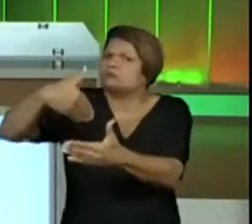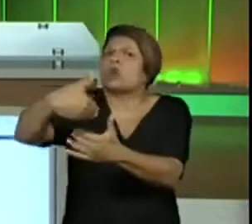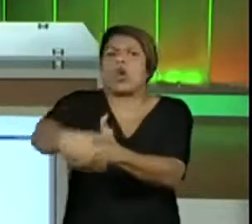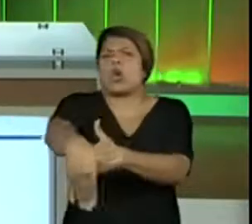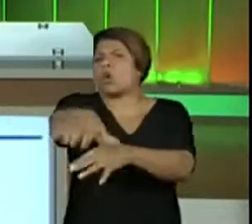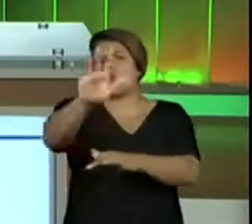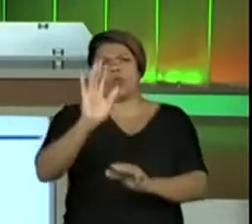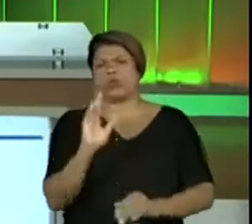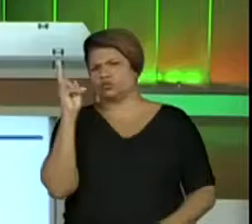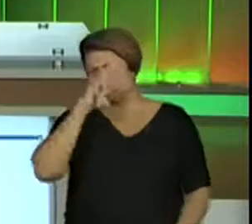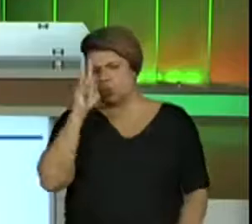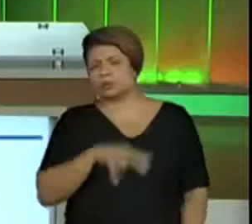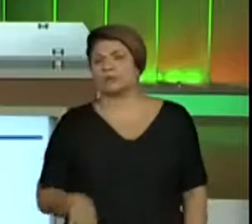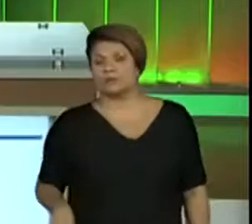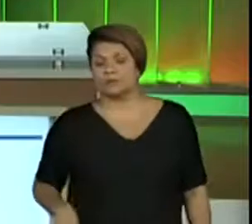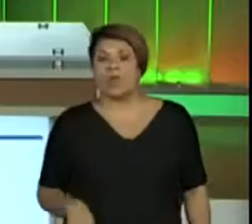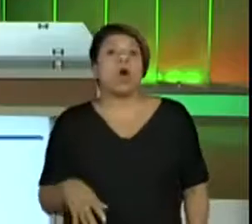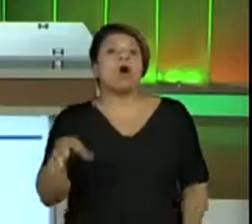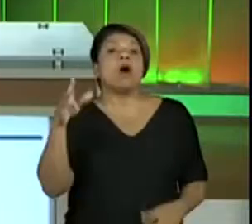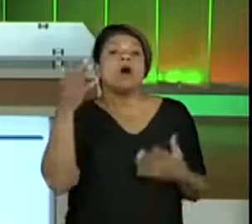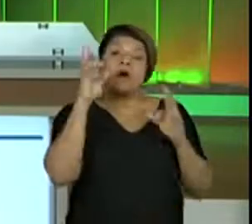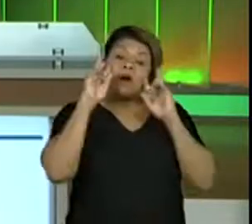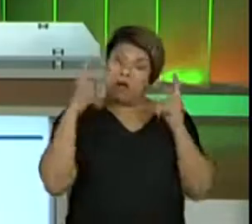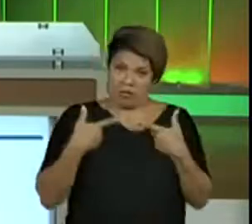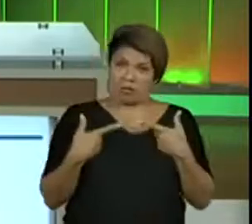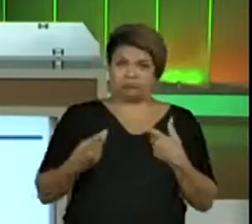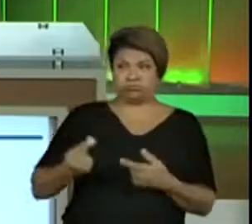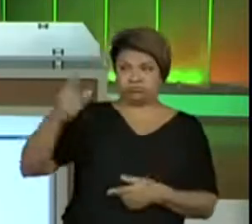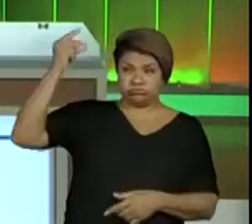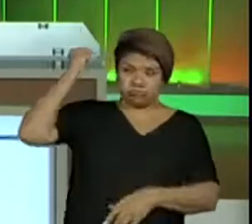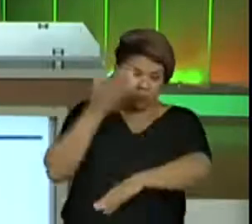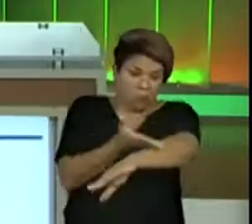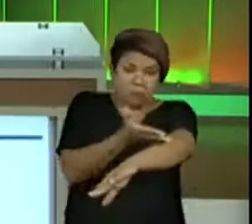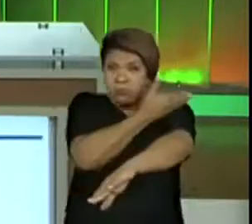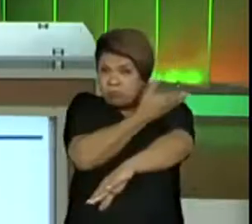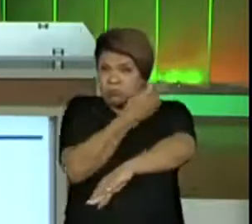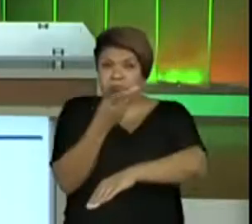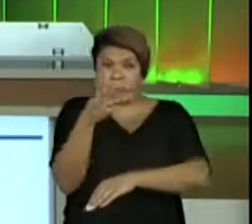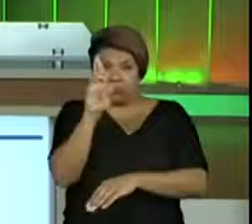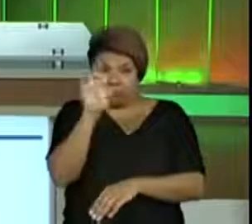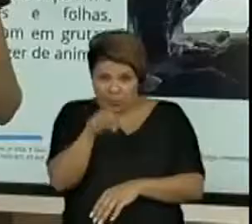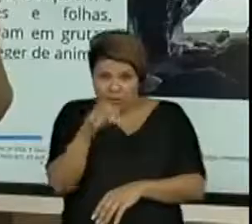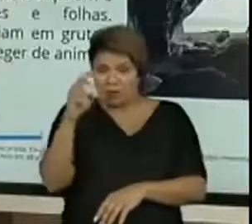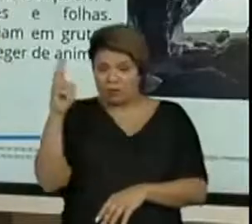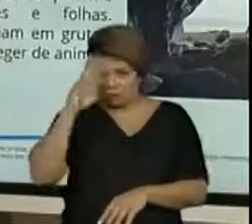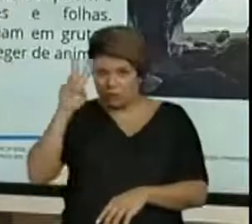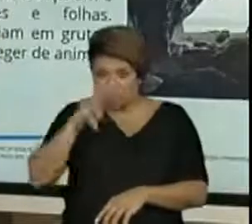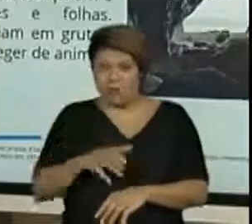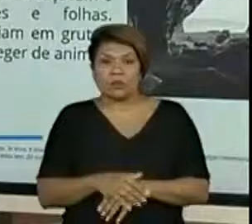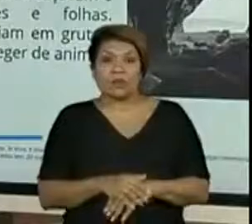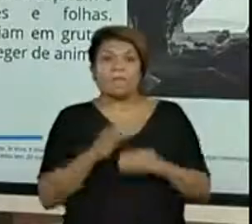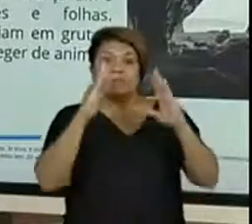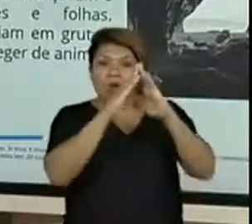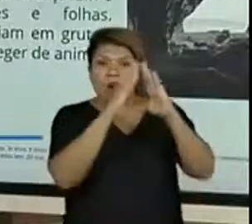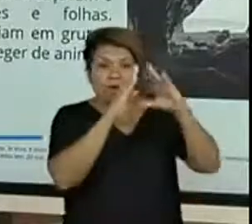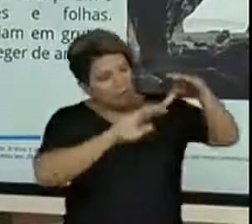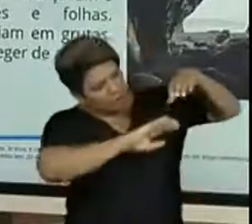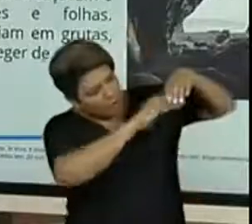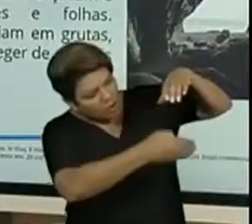histórico. O homem, na pré-história, quando habitava aí as cavernas, vivia de maneira em que